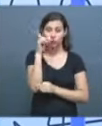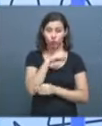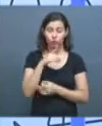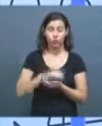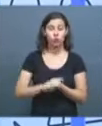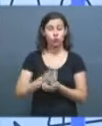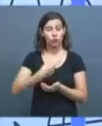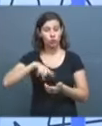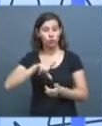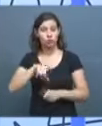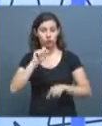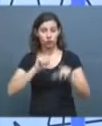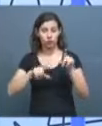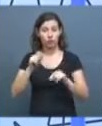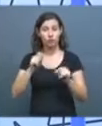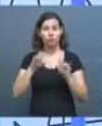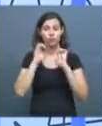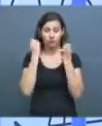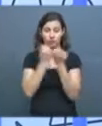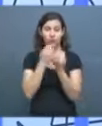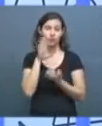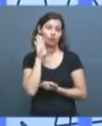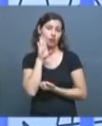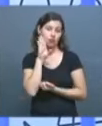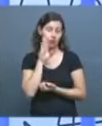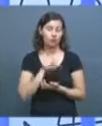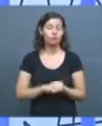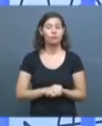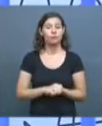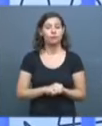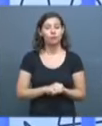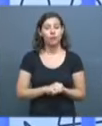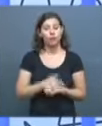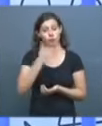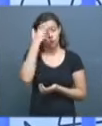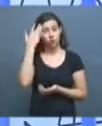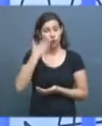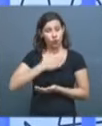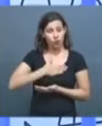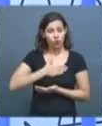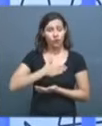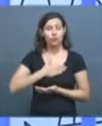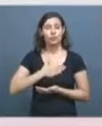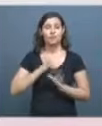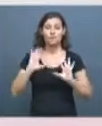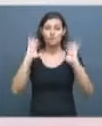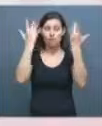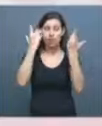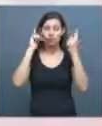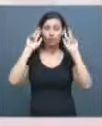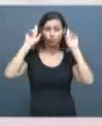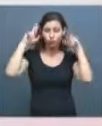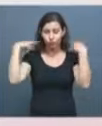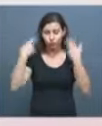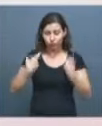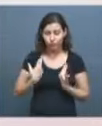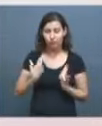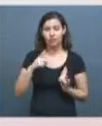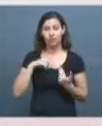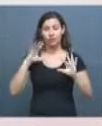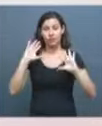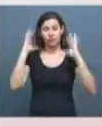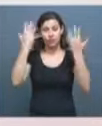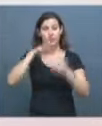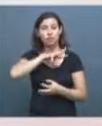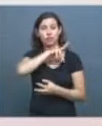gente separou alguns eventos bem legais para você curtir. Para quem gosta de festa julina, tem festança hoje também no Parque